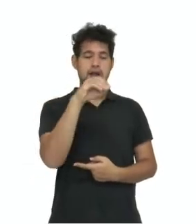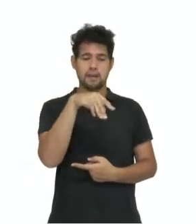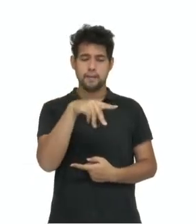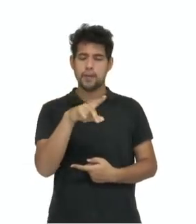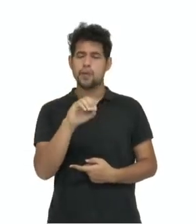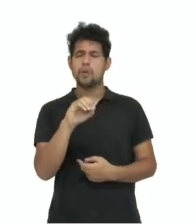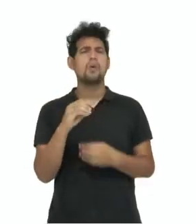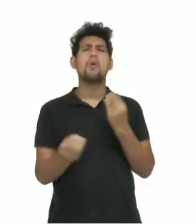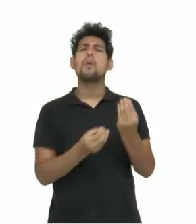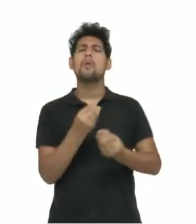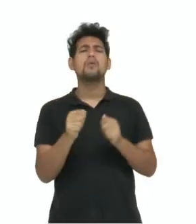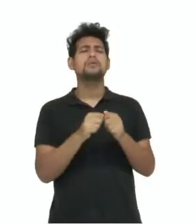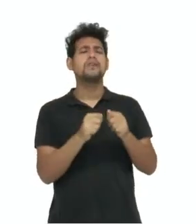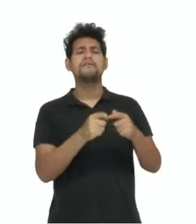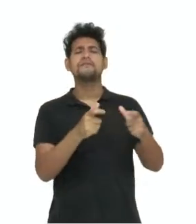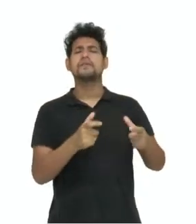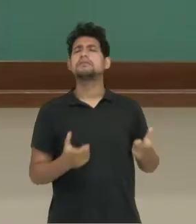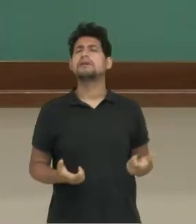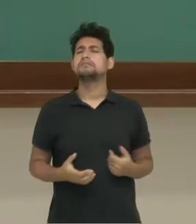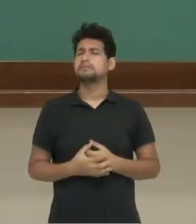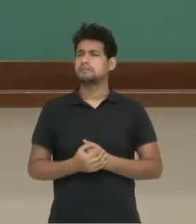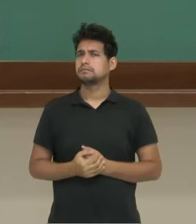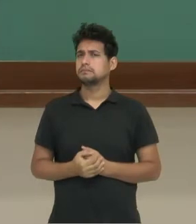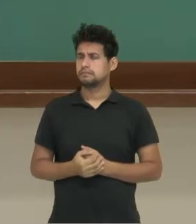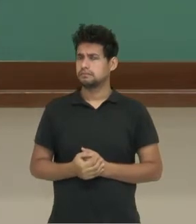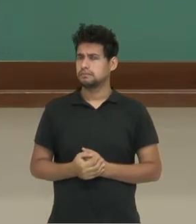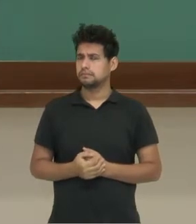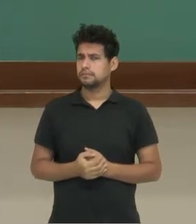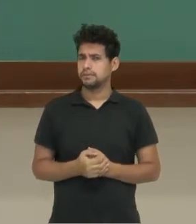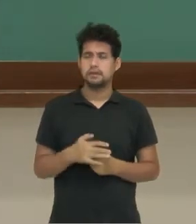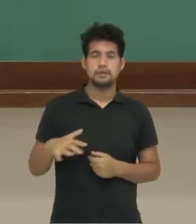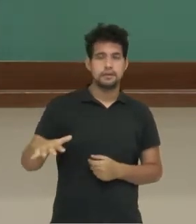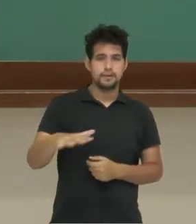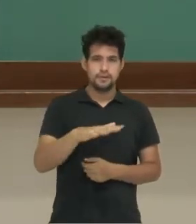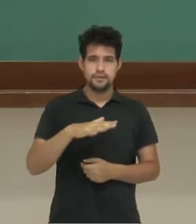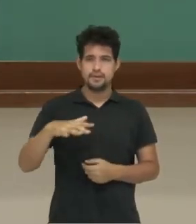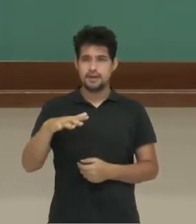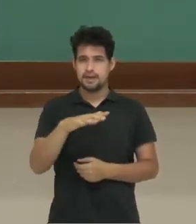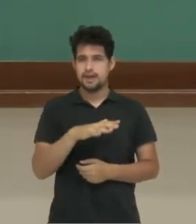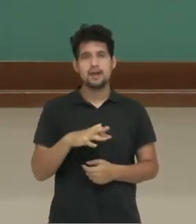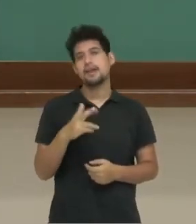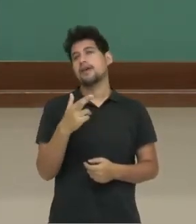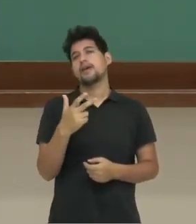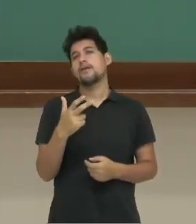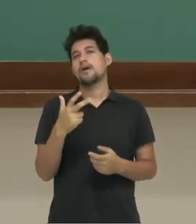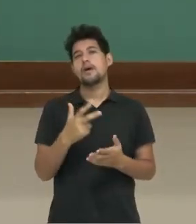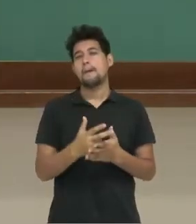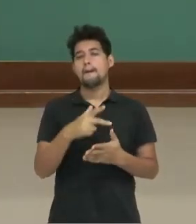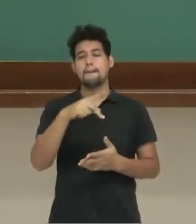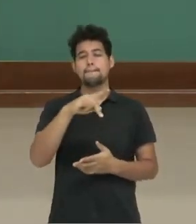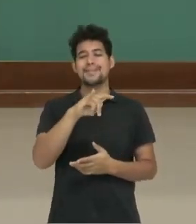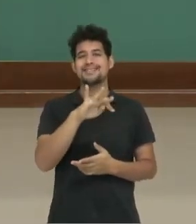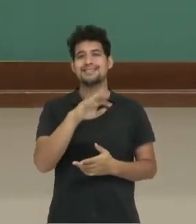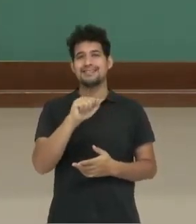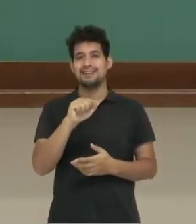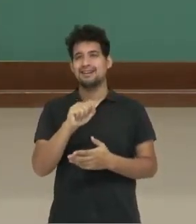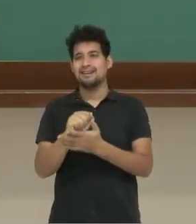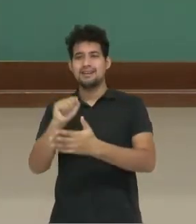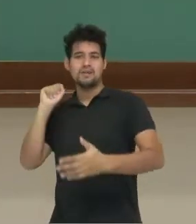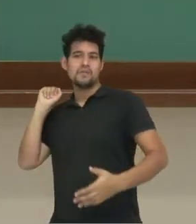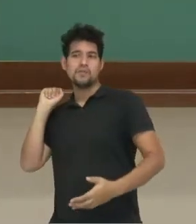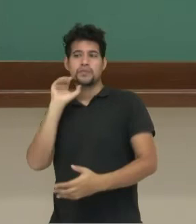realizadas essas provas? Elas acontecem no mesmo espaço das provas de pista ou existe um